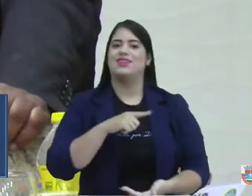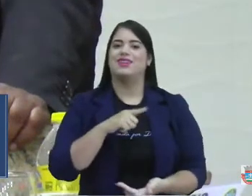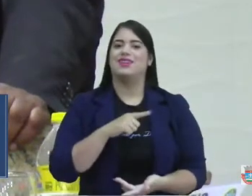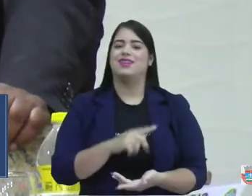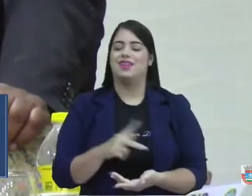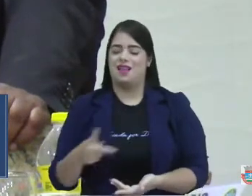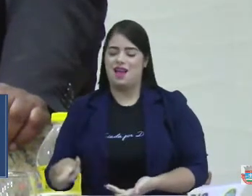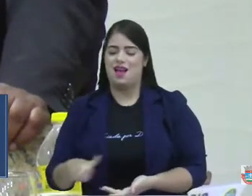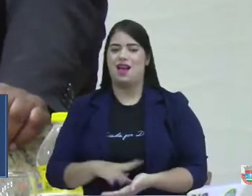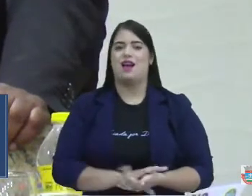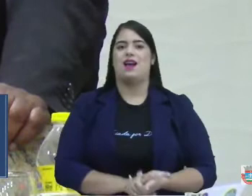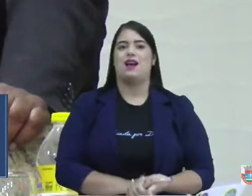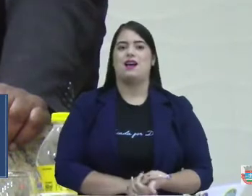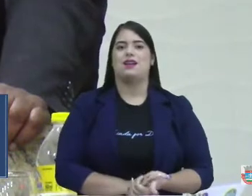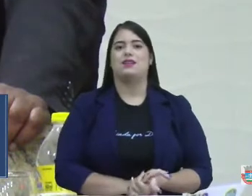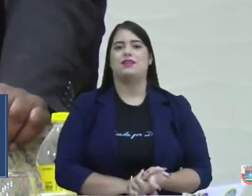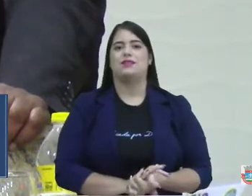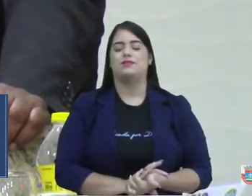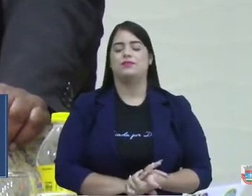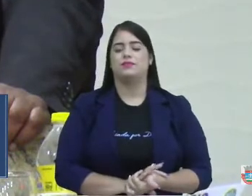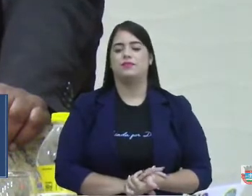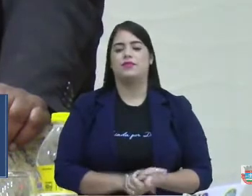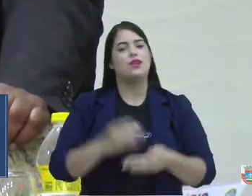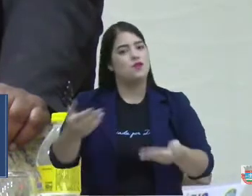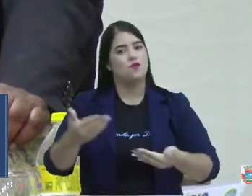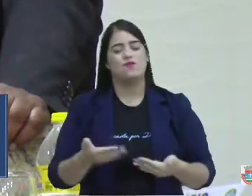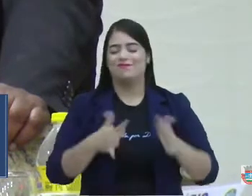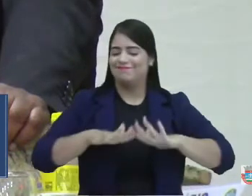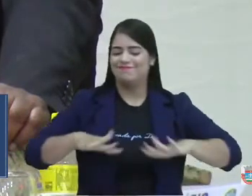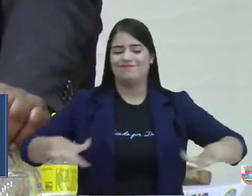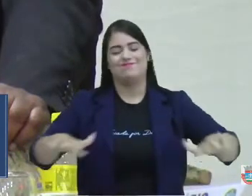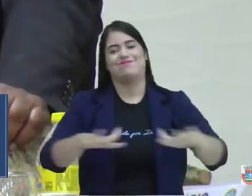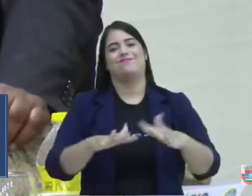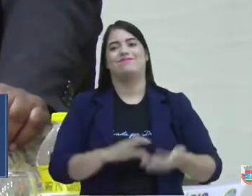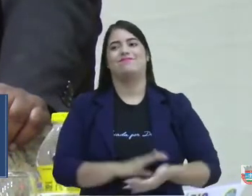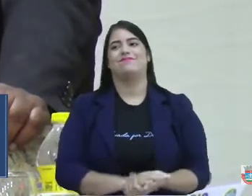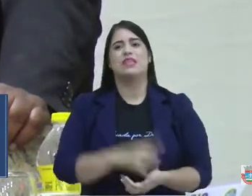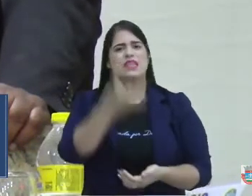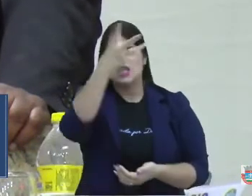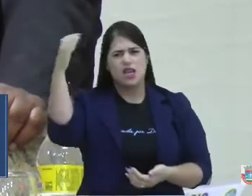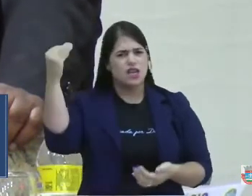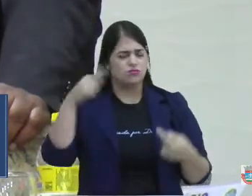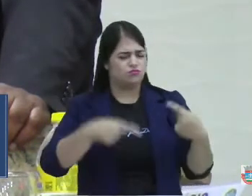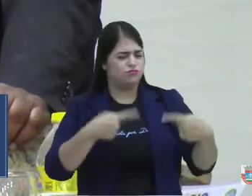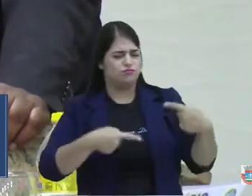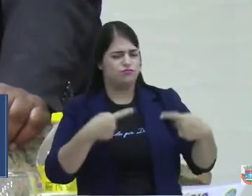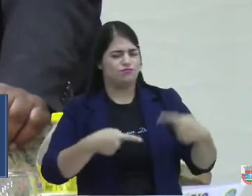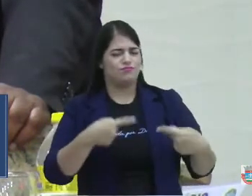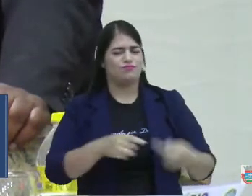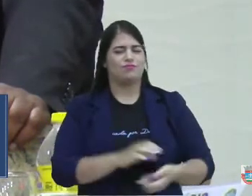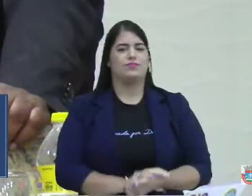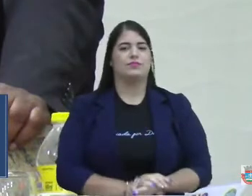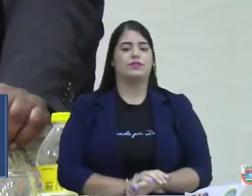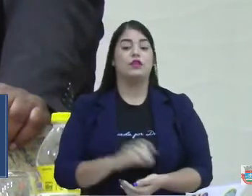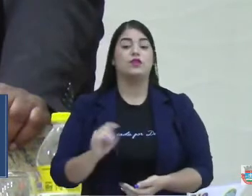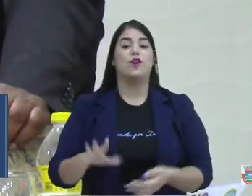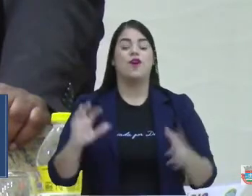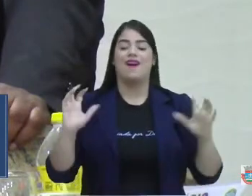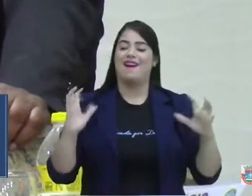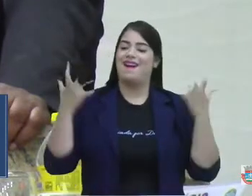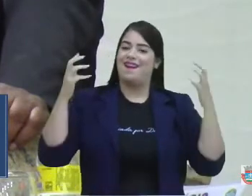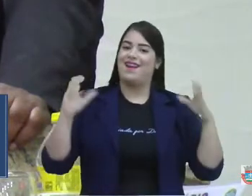vila. Está feito o convite a todos. Esqueçam de política, é comemoração o Dia